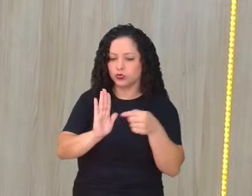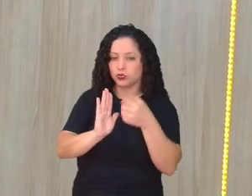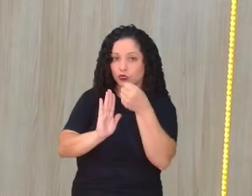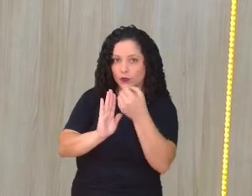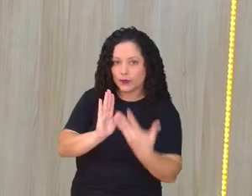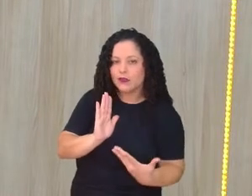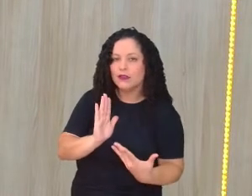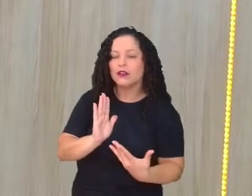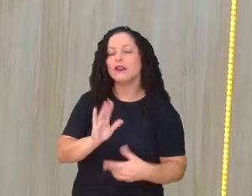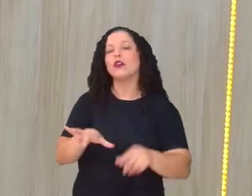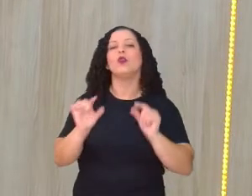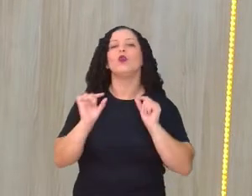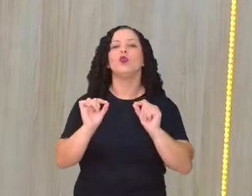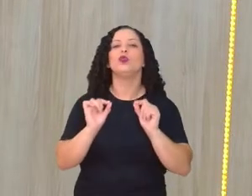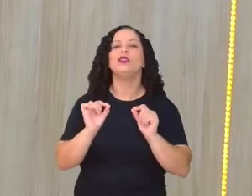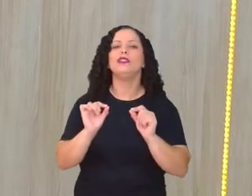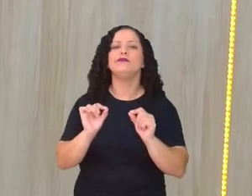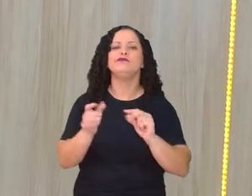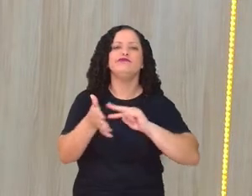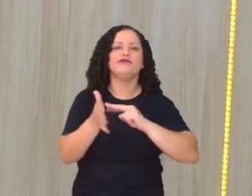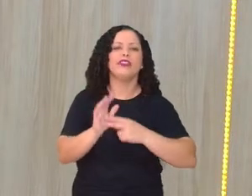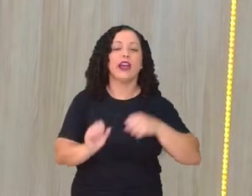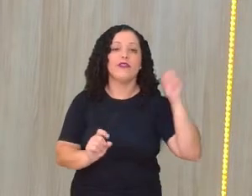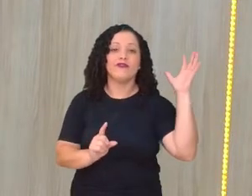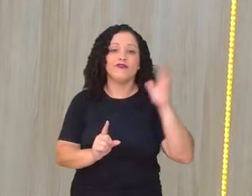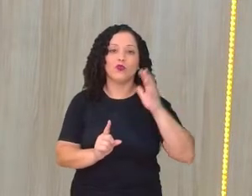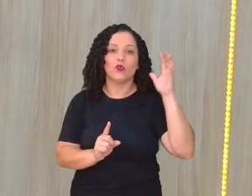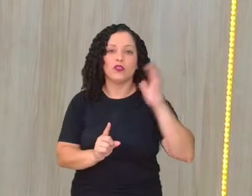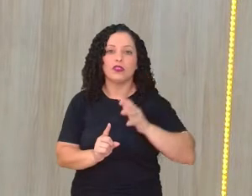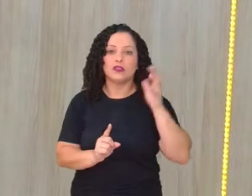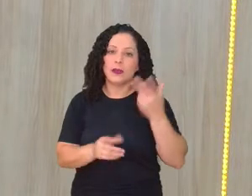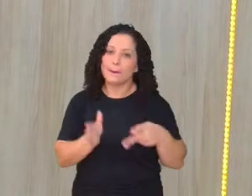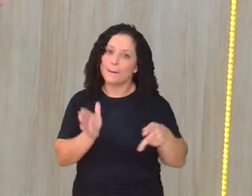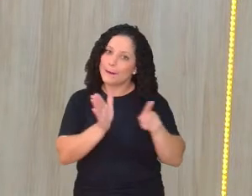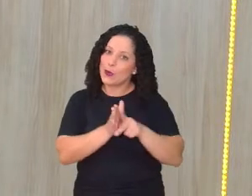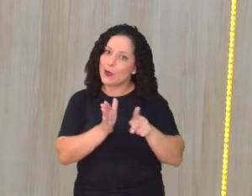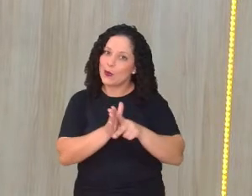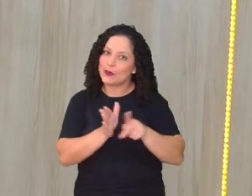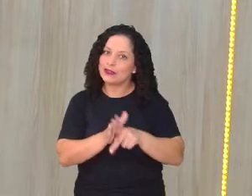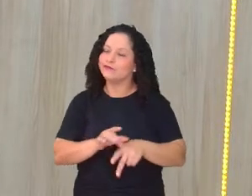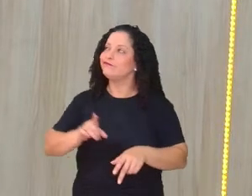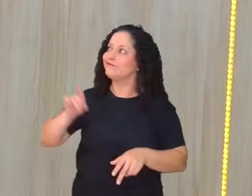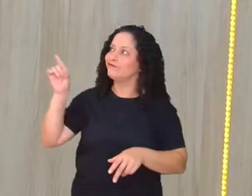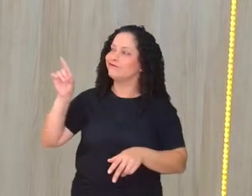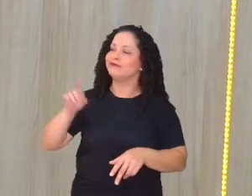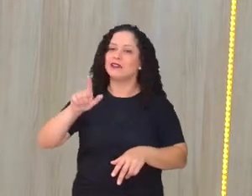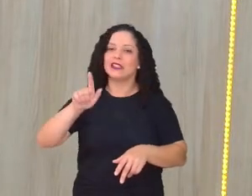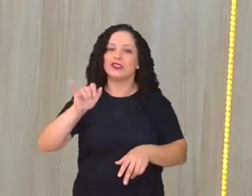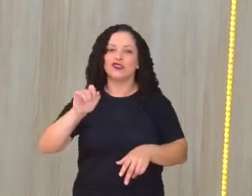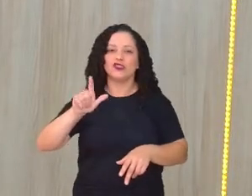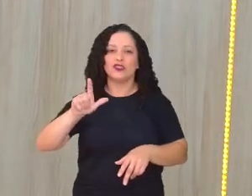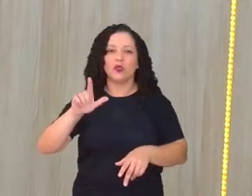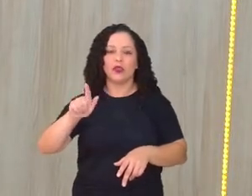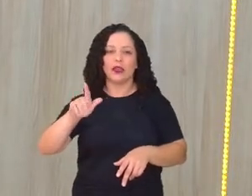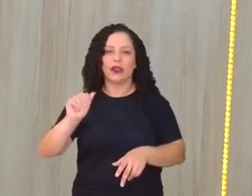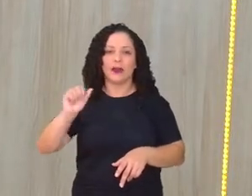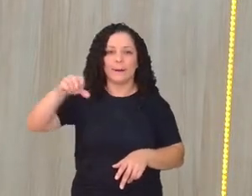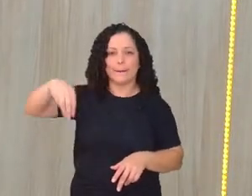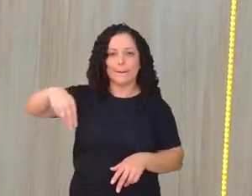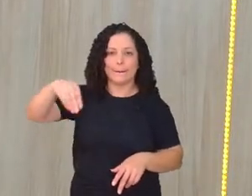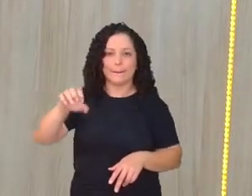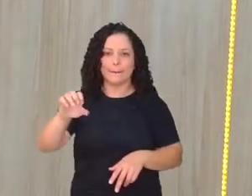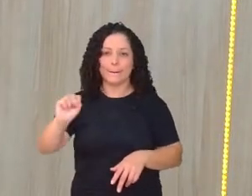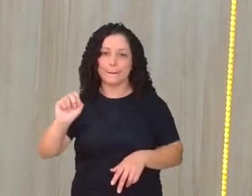o relato teve uma influência, né, exatamente da epopeia de Gilgamesh, certo? Que é, como nós já falamos, o